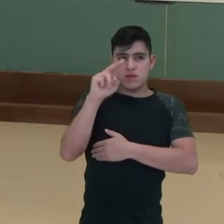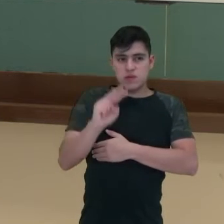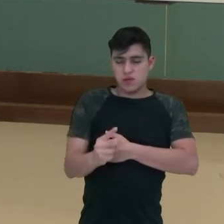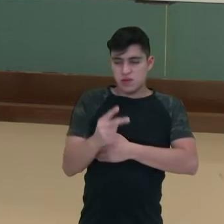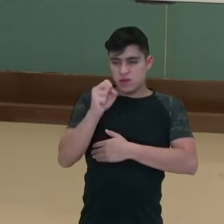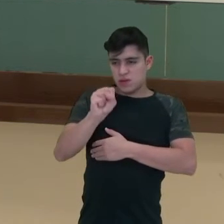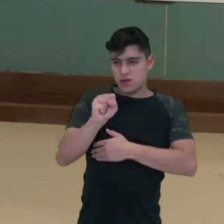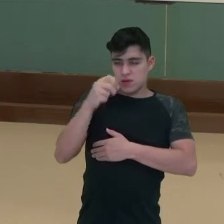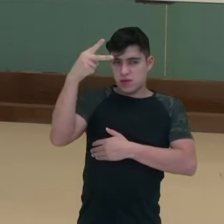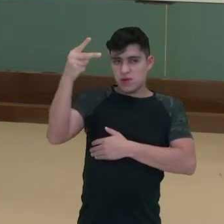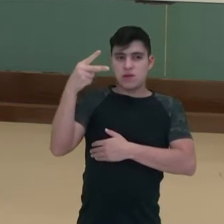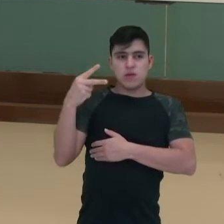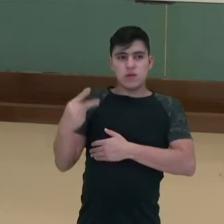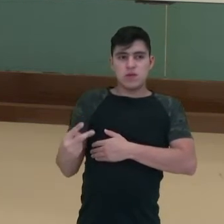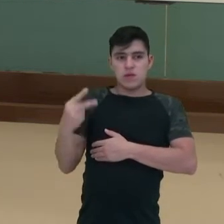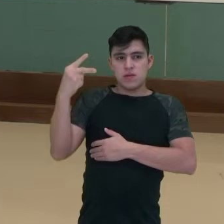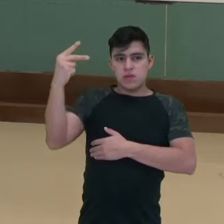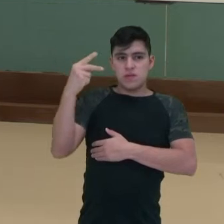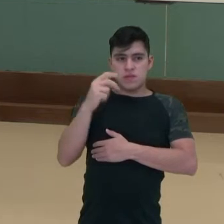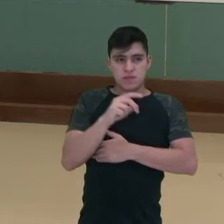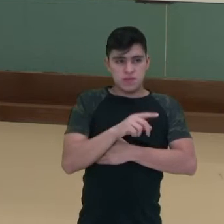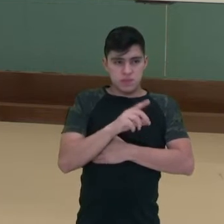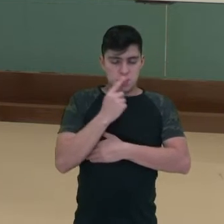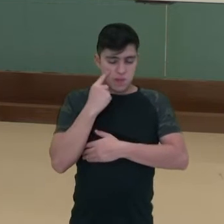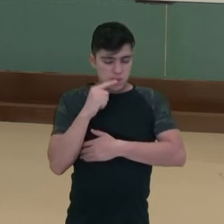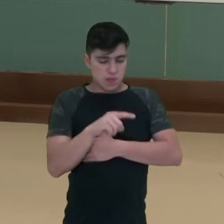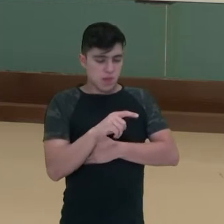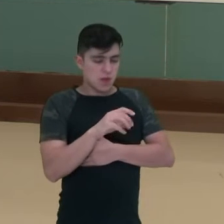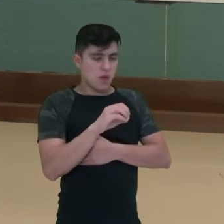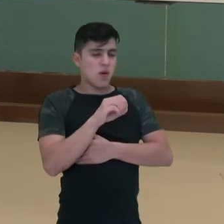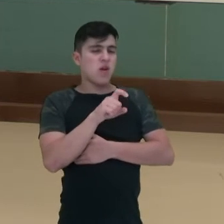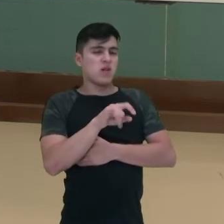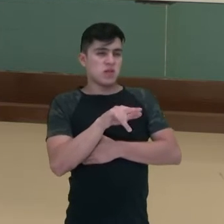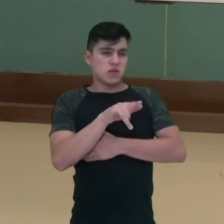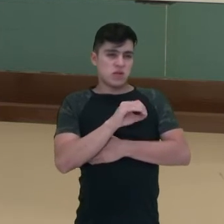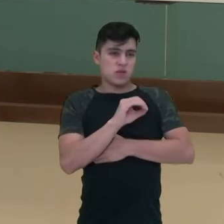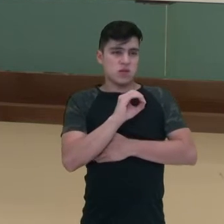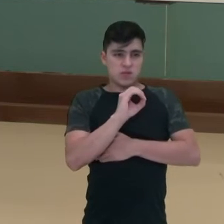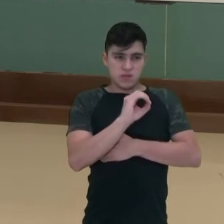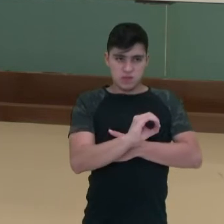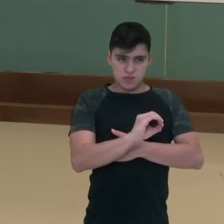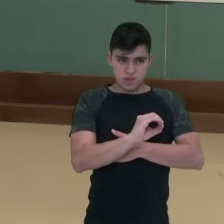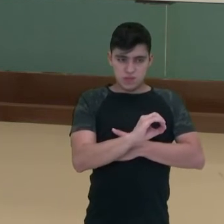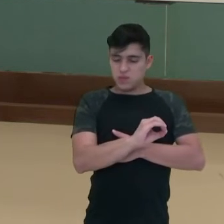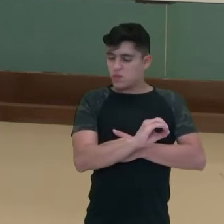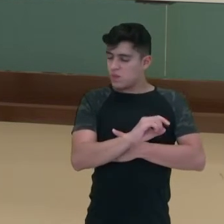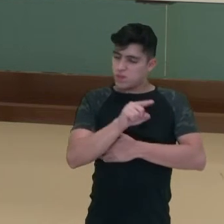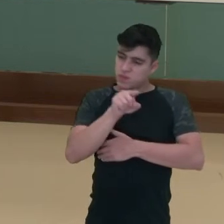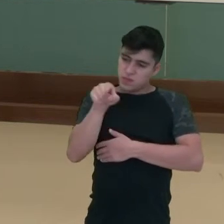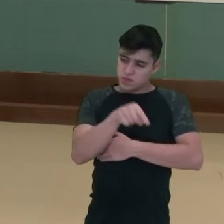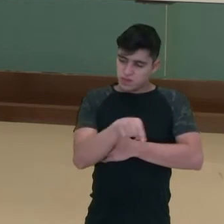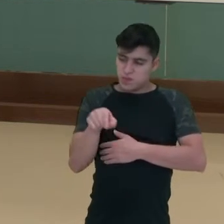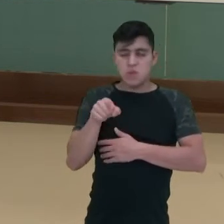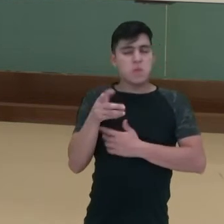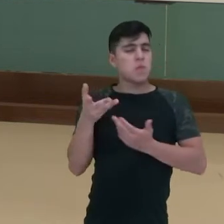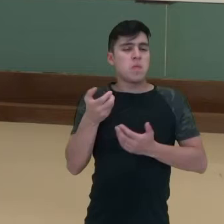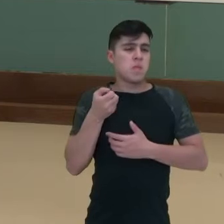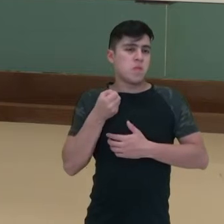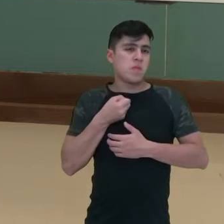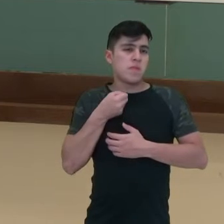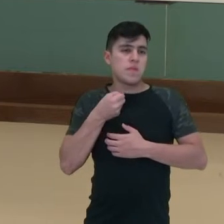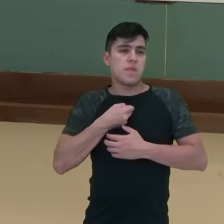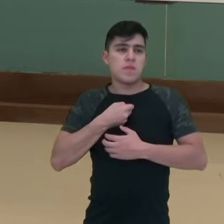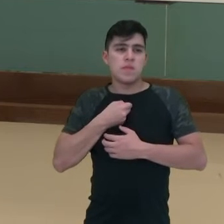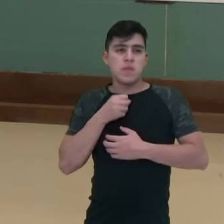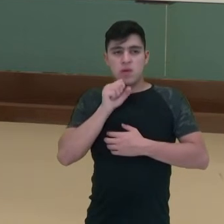2s2, 2p2. O meu oxigênio tem o seu número atômico, Z é o número